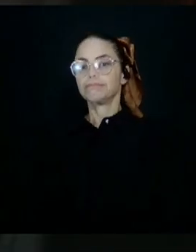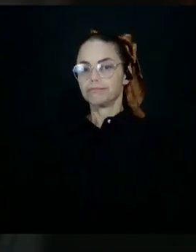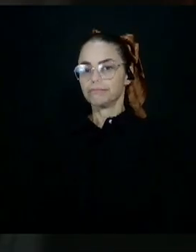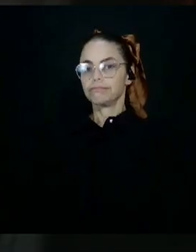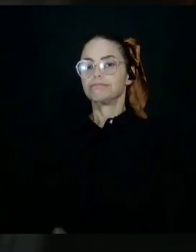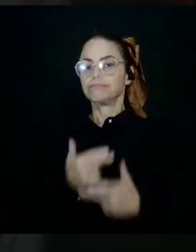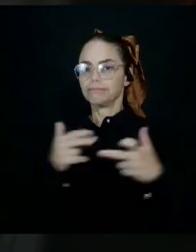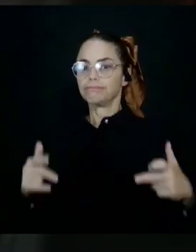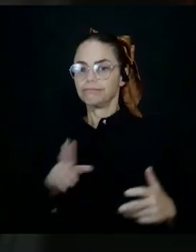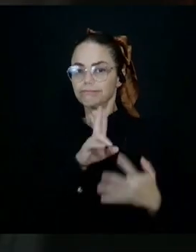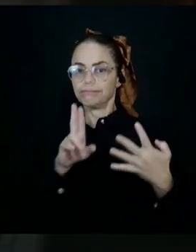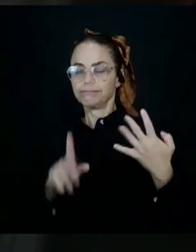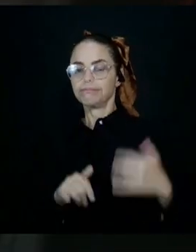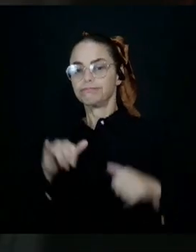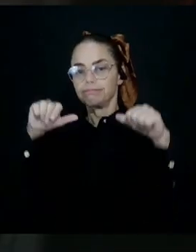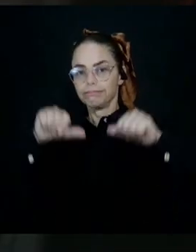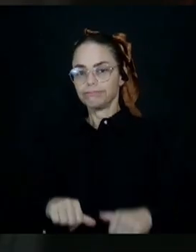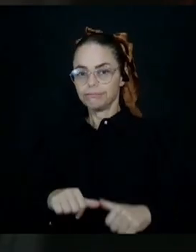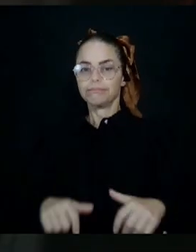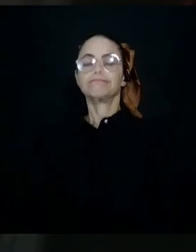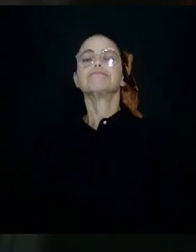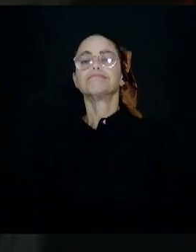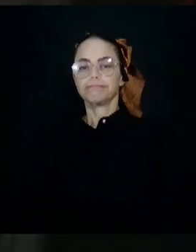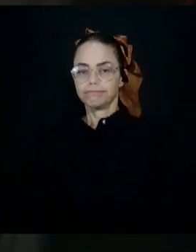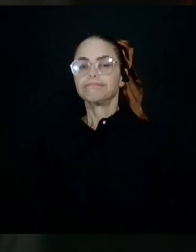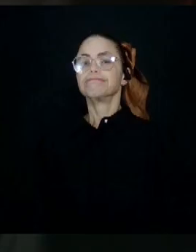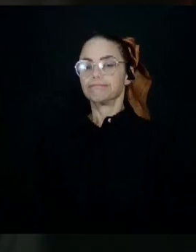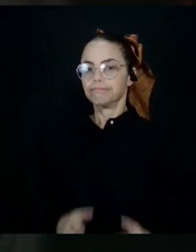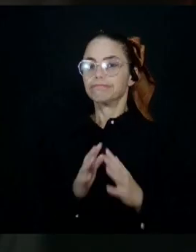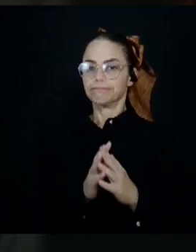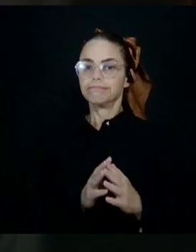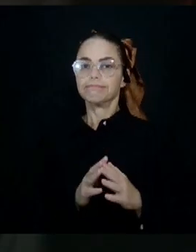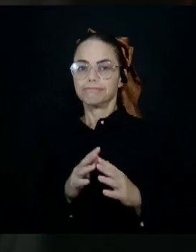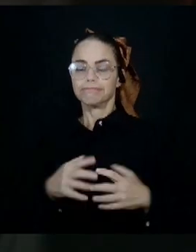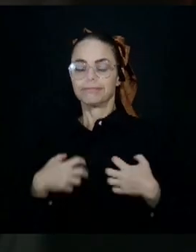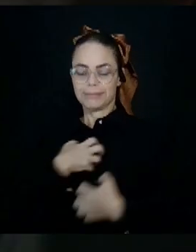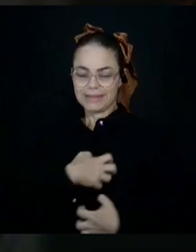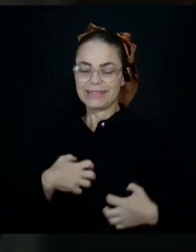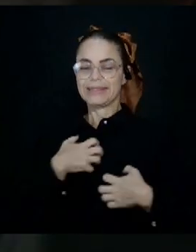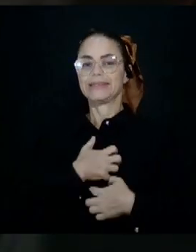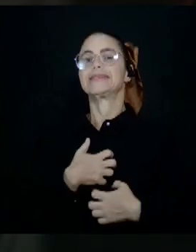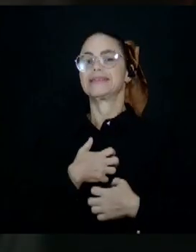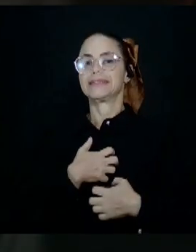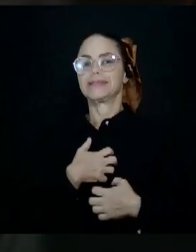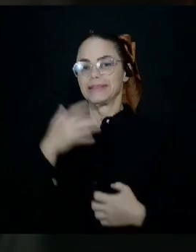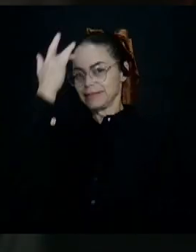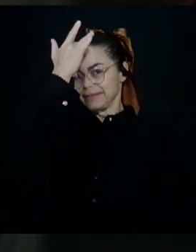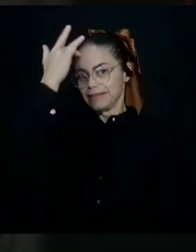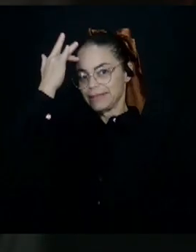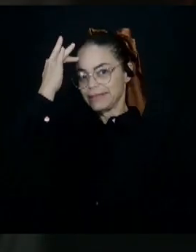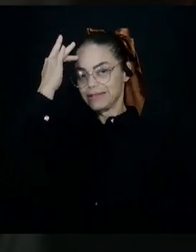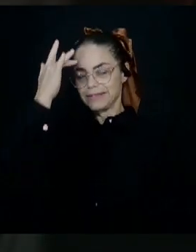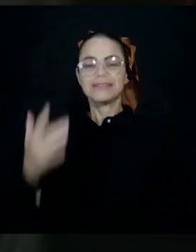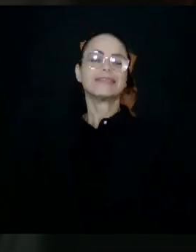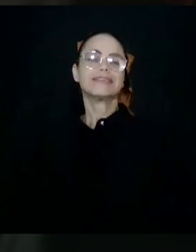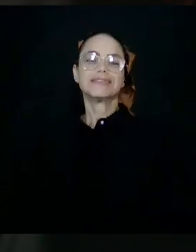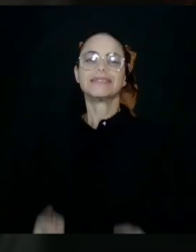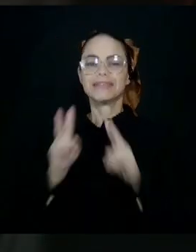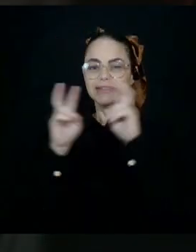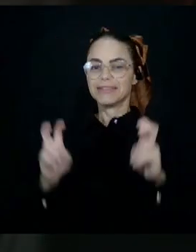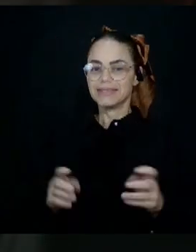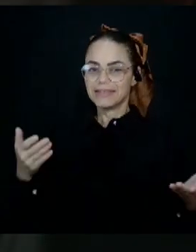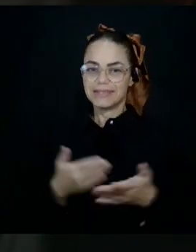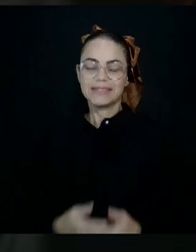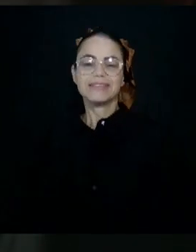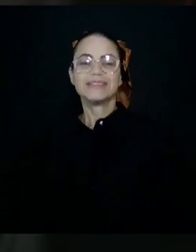piores e tem rótulos que acabam mexendo muito com a nossa saúde mental. Então é disso que a gente fala hoje. Nós queremos ouvir você que tá aí do outro